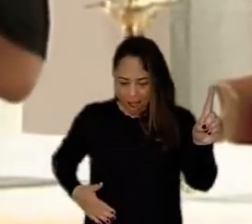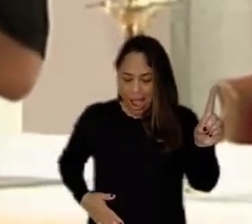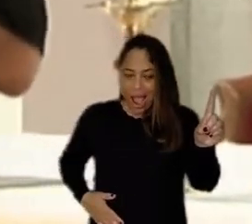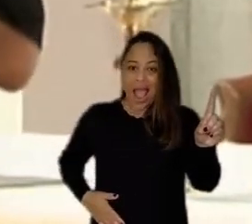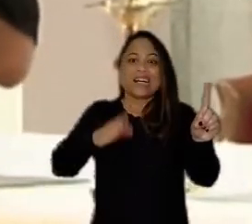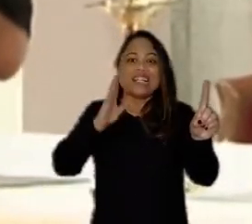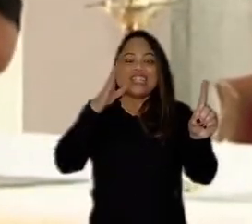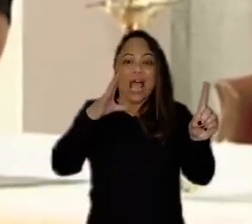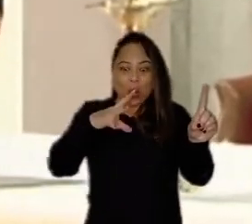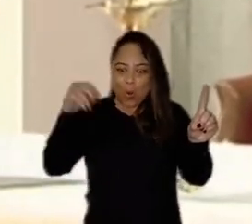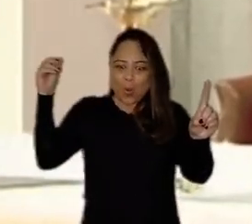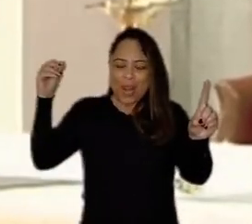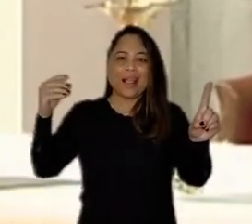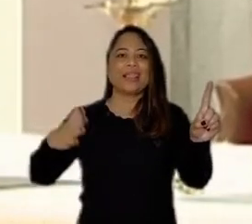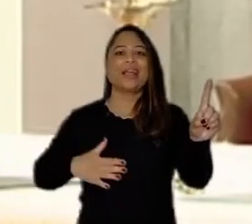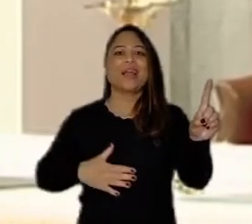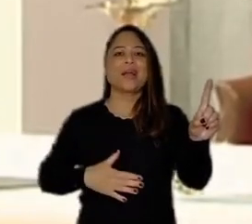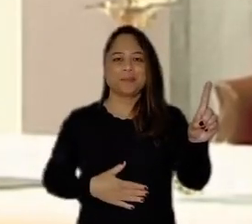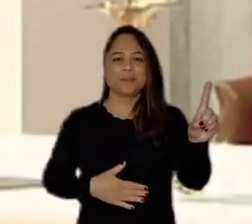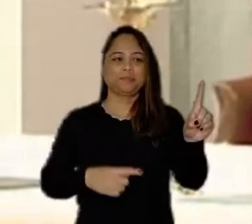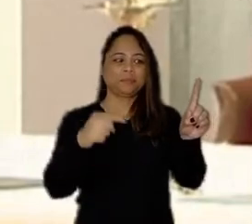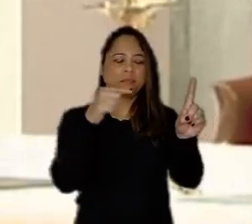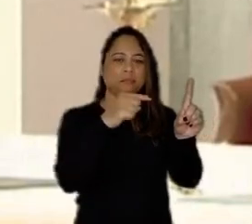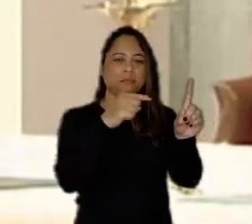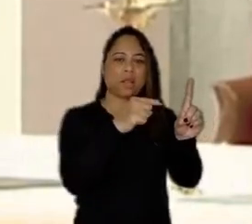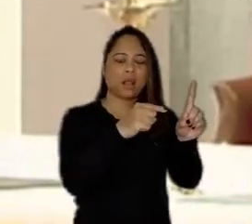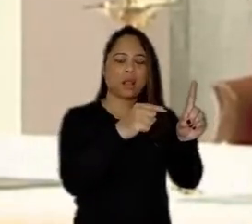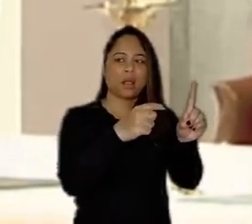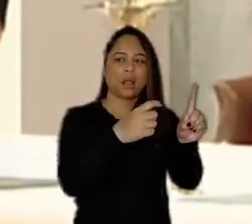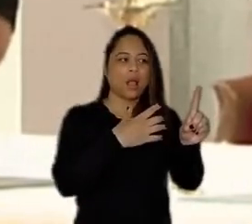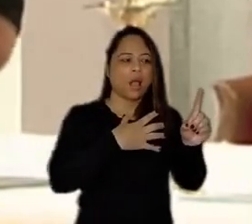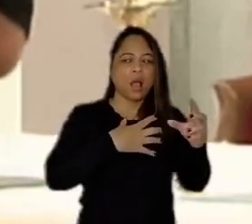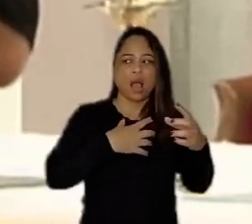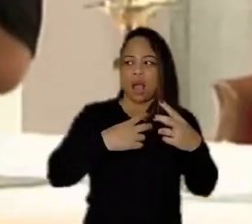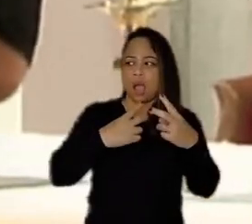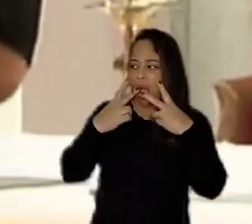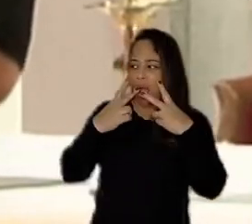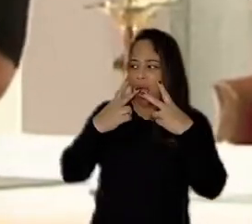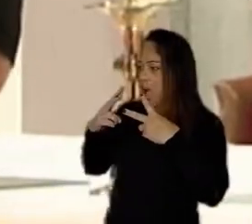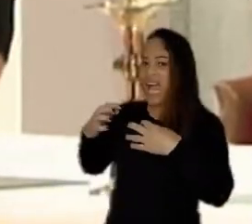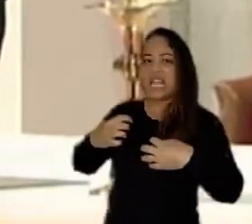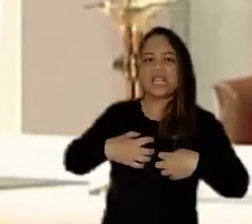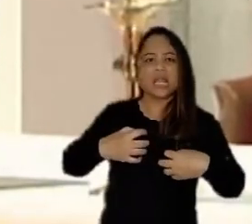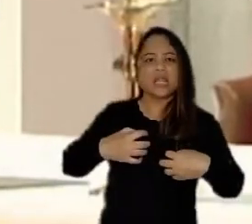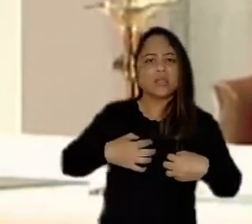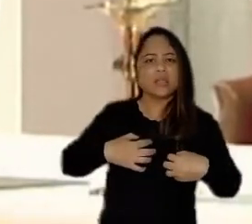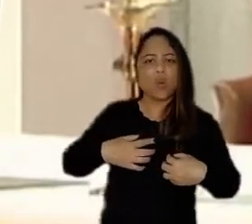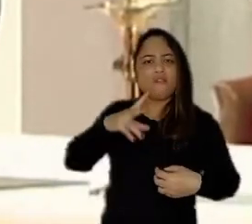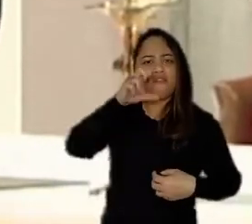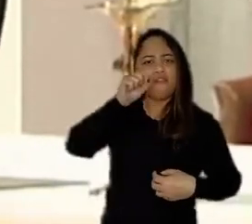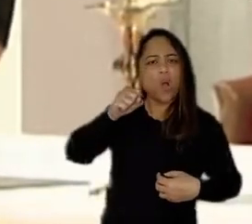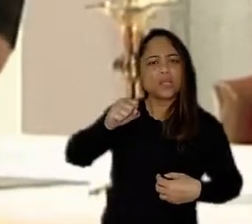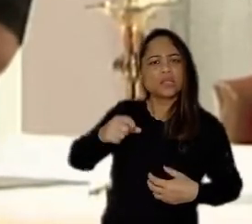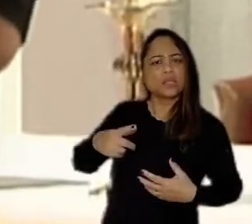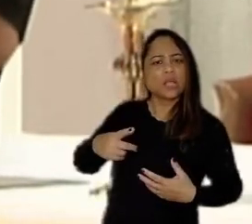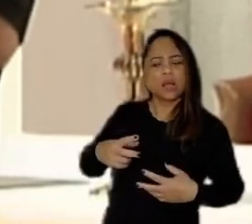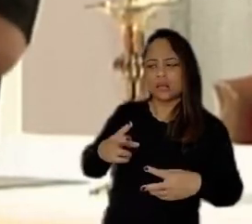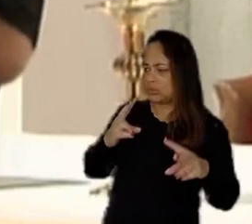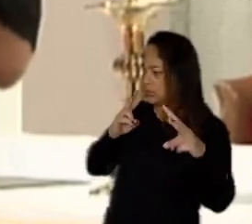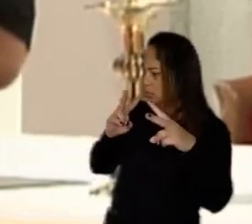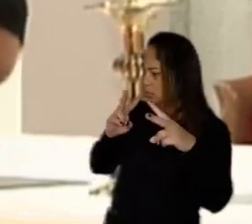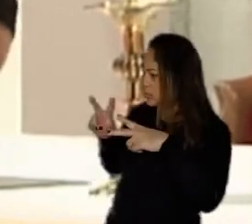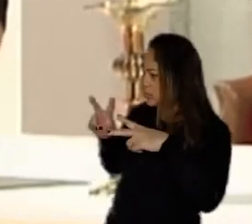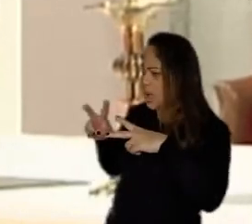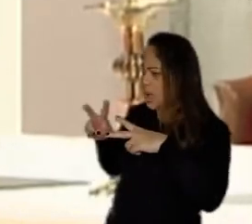curada a doença. Jesus, consciente de que uma força havia saído dele, voltou-se para